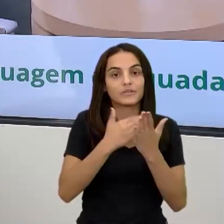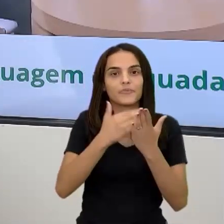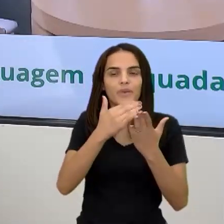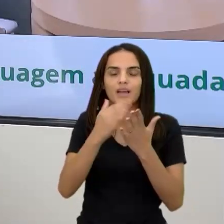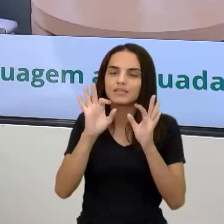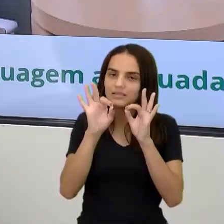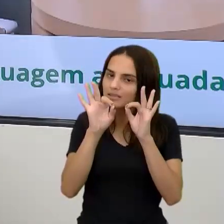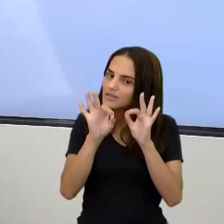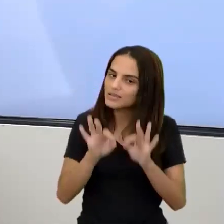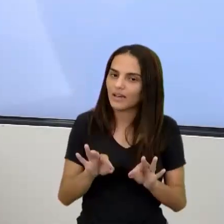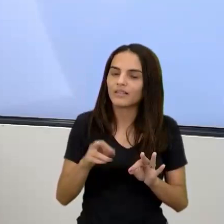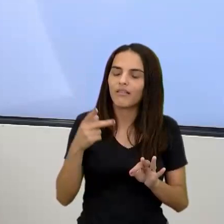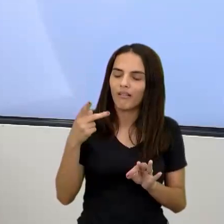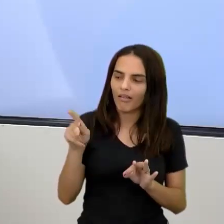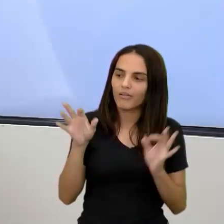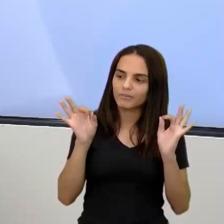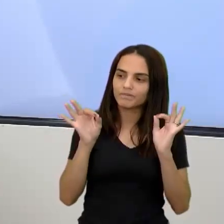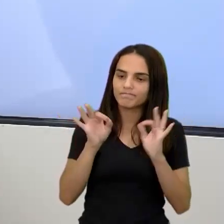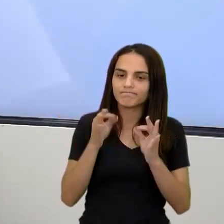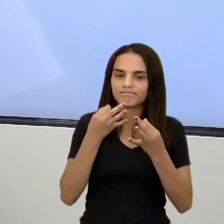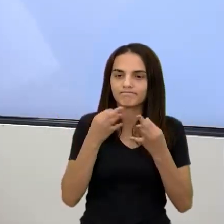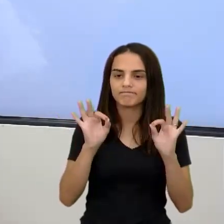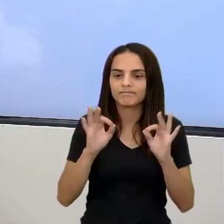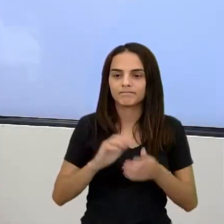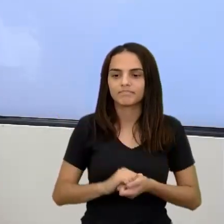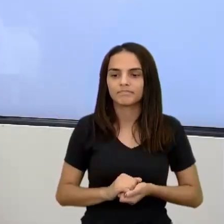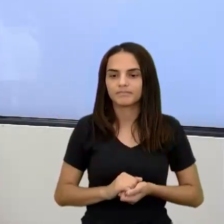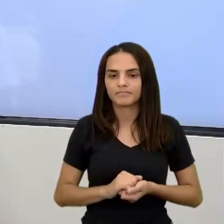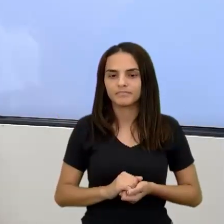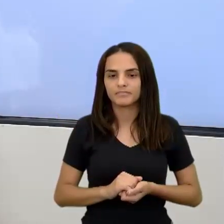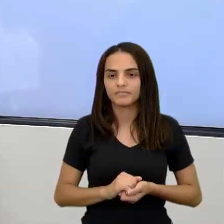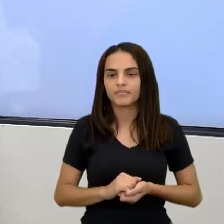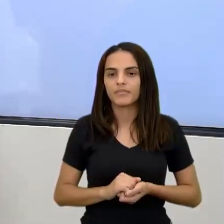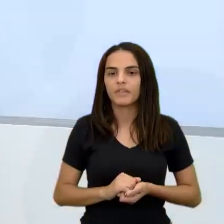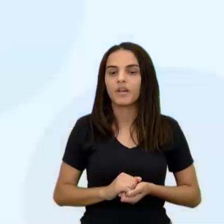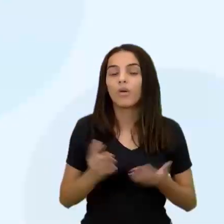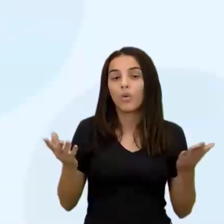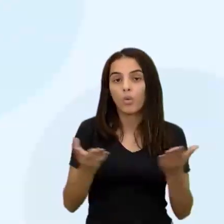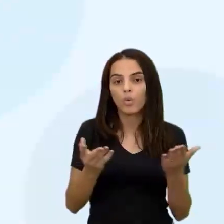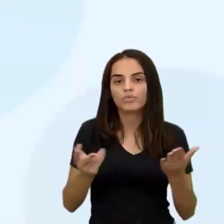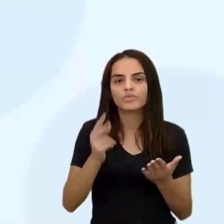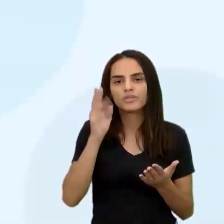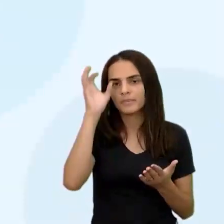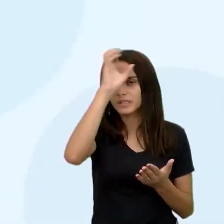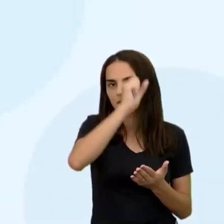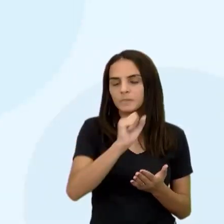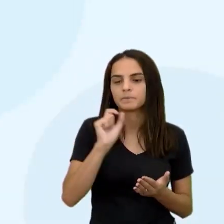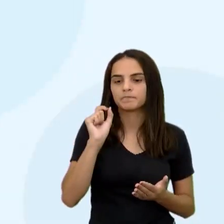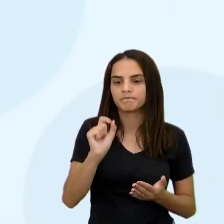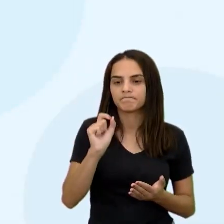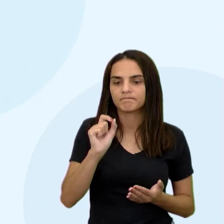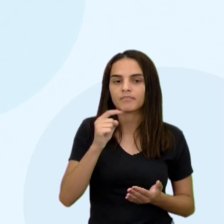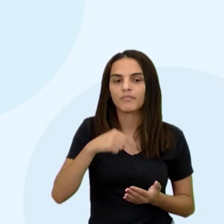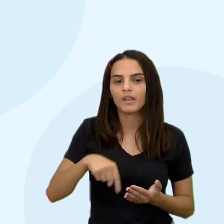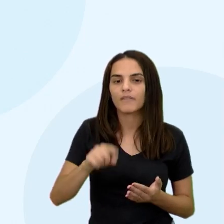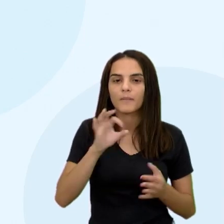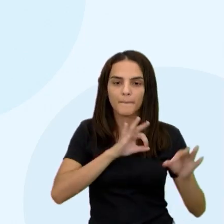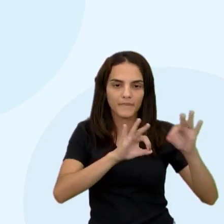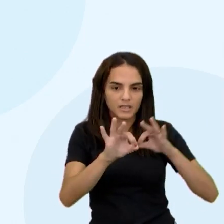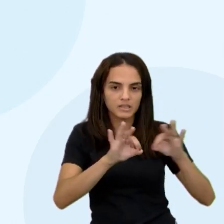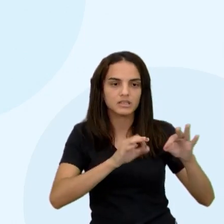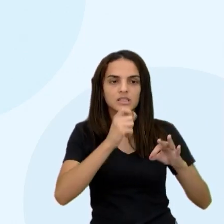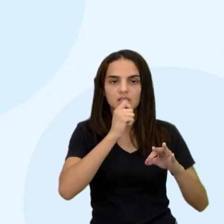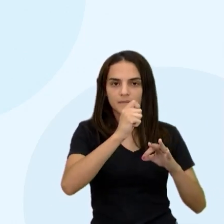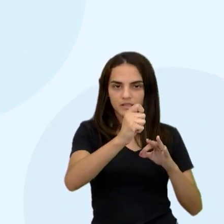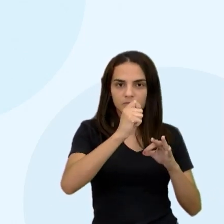tá? Então ela foi muito bem aí. Legal, o reloginho já está chegando lá. O que vimos hoje, nós vimos o planejamento de uma entrevista